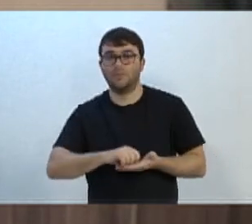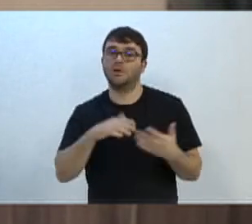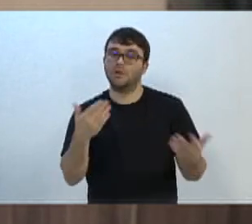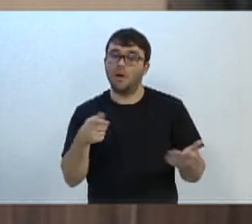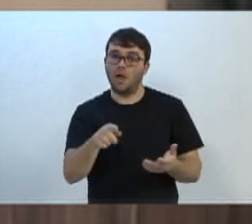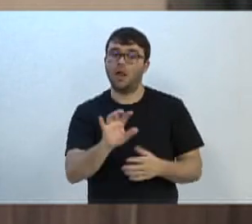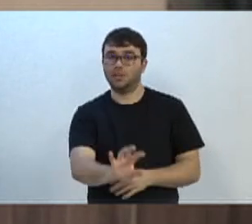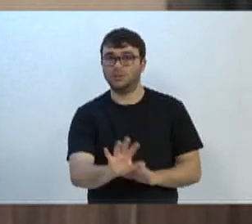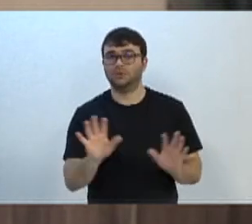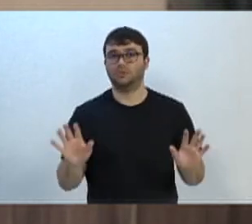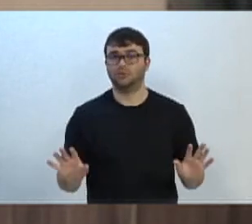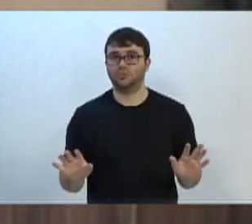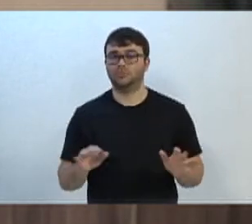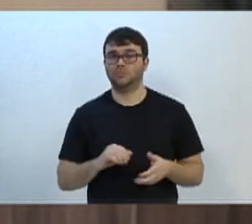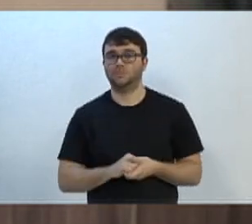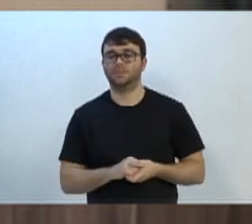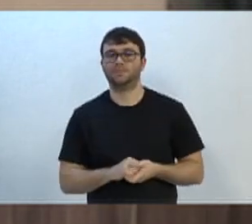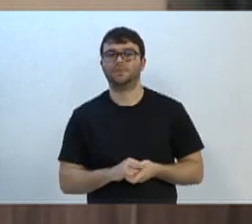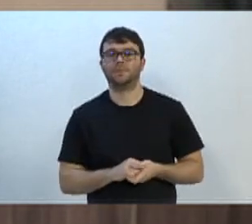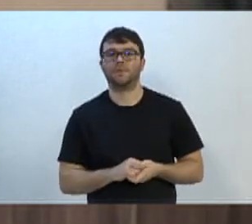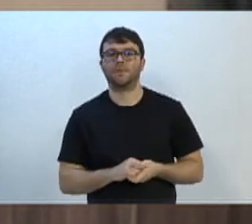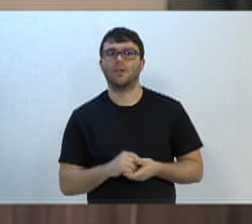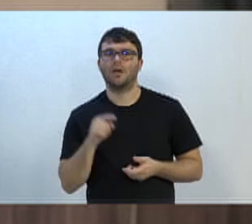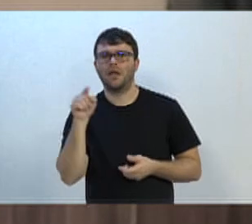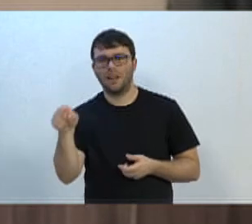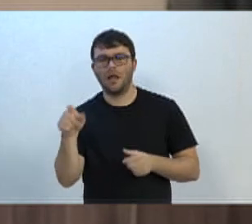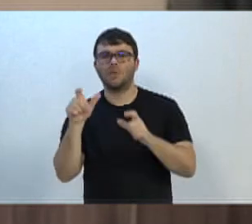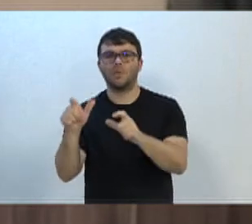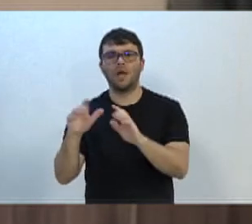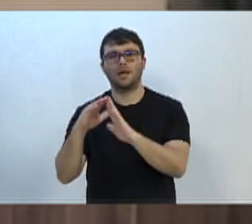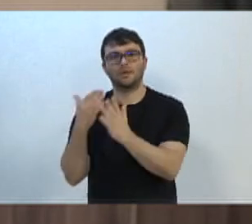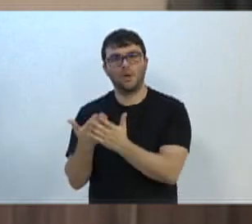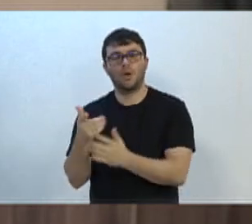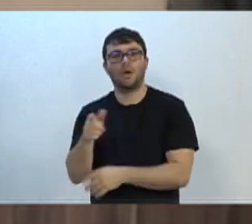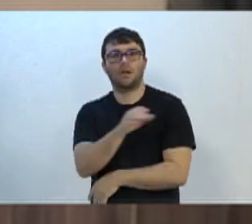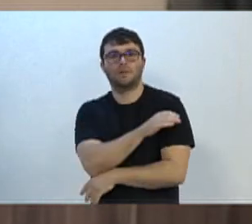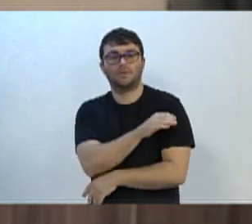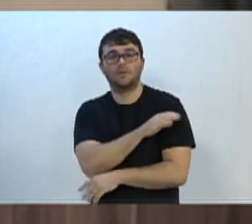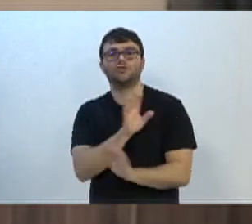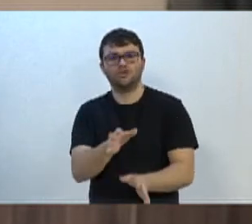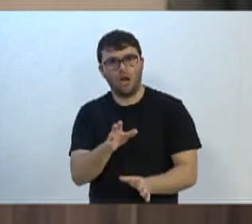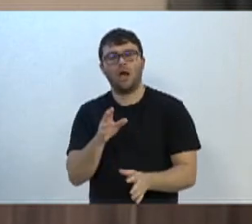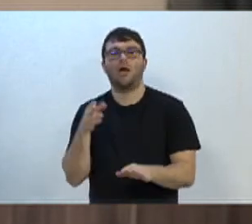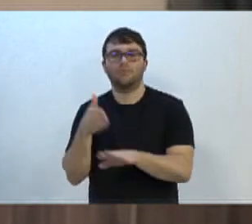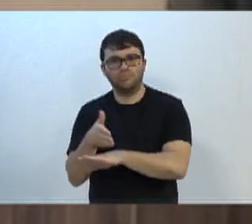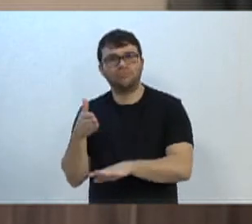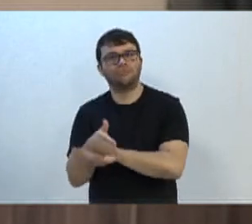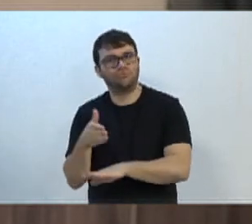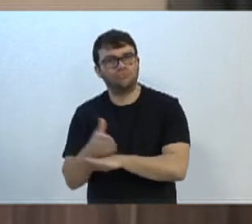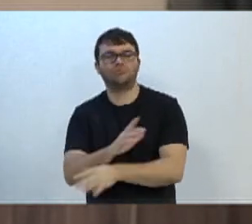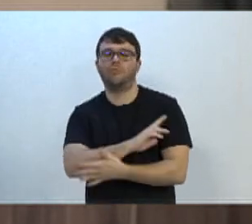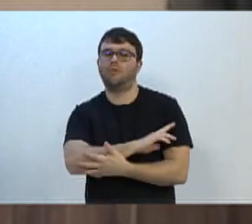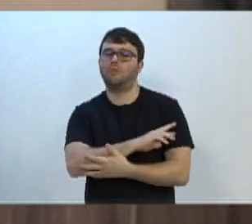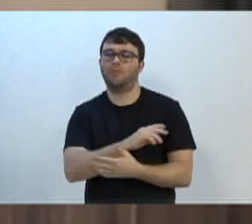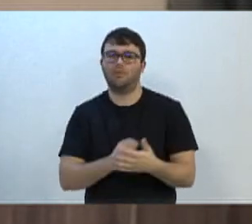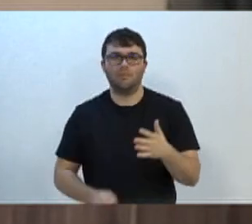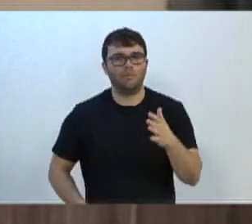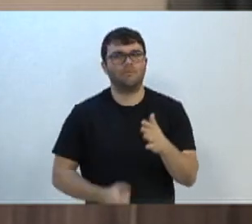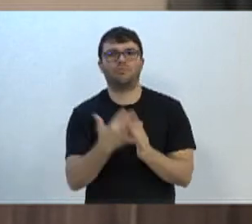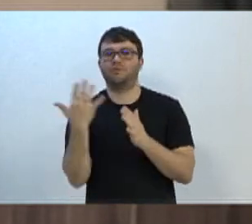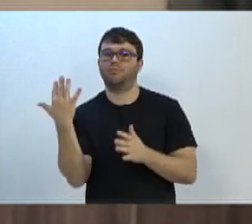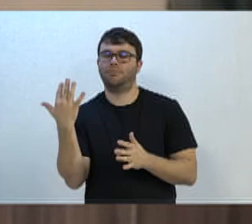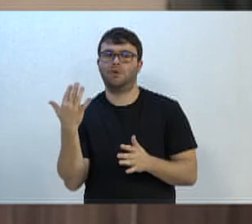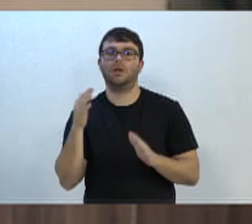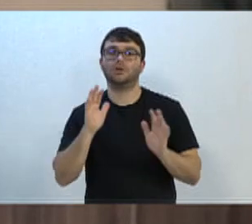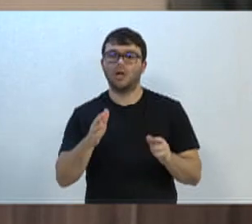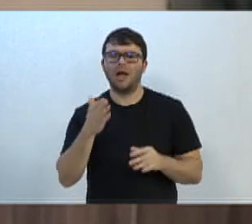típico dessa natureza lá naquela unidade de ensino nós fizemos várias intervenções inclusive há pouco